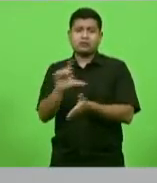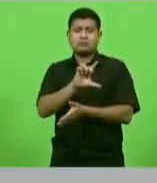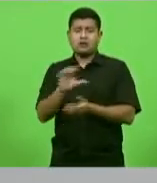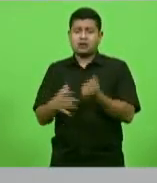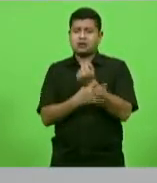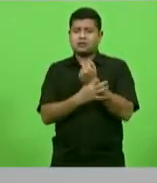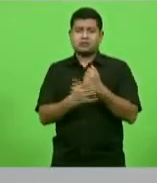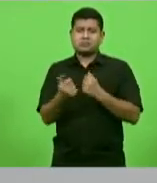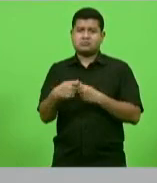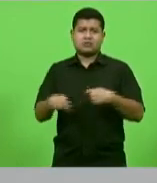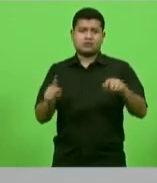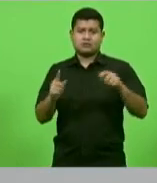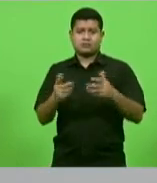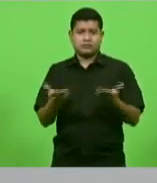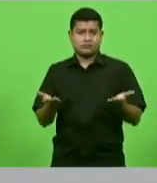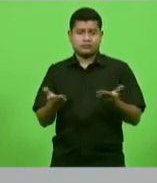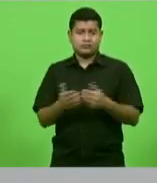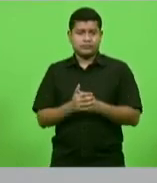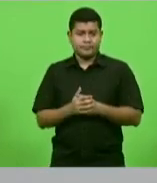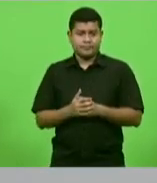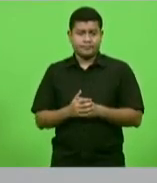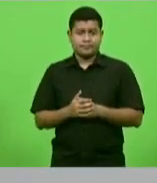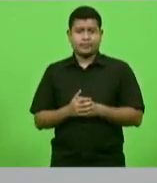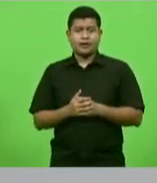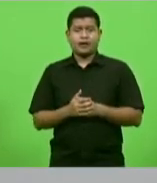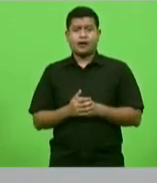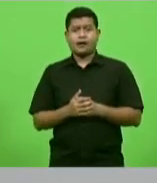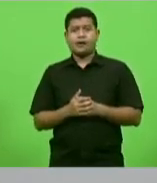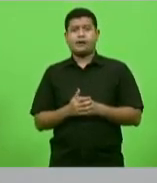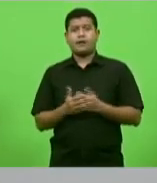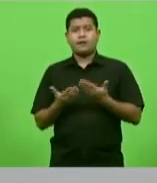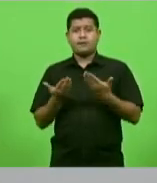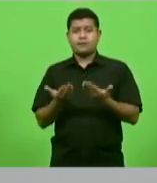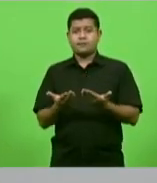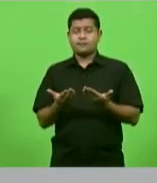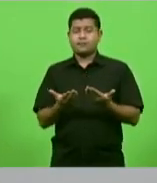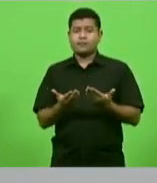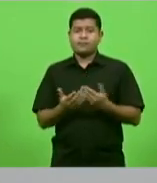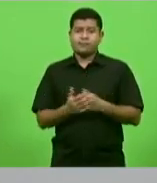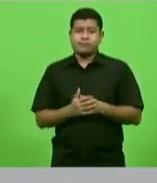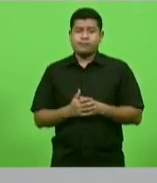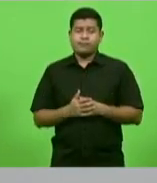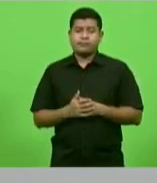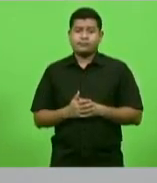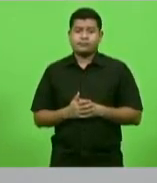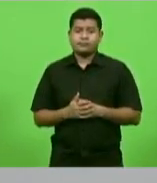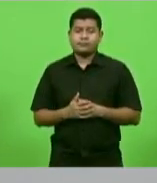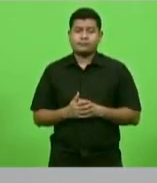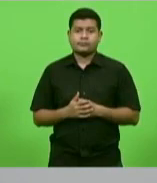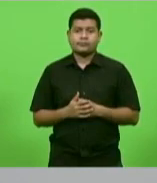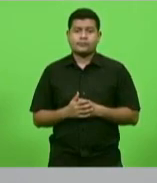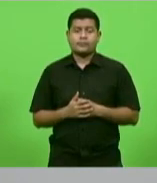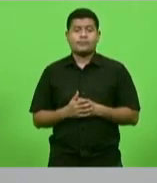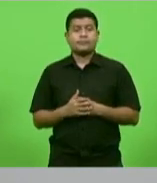garantias, eis que excepcionado pela própria disposição de regência que se pretendia.